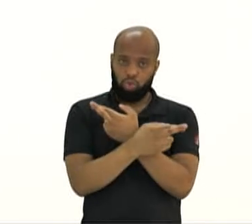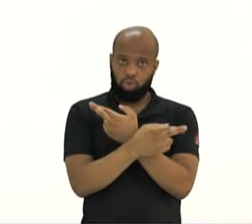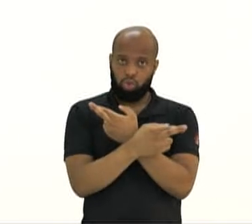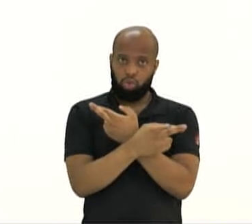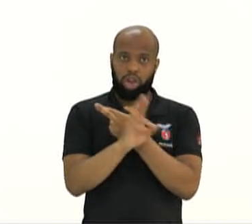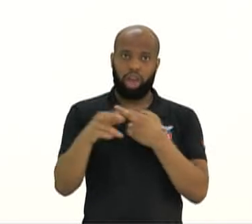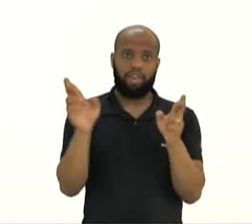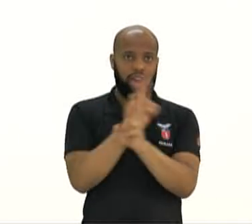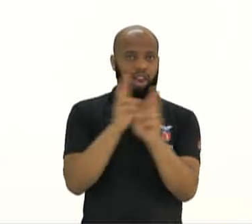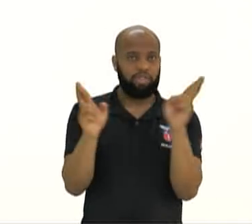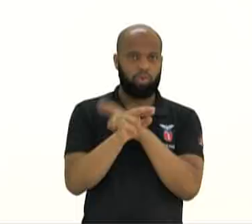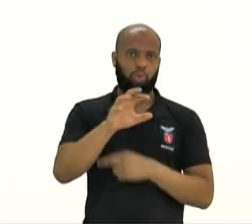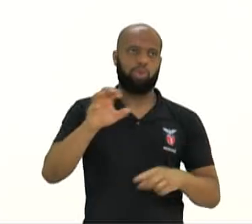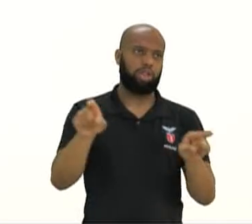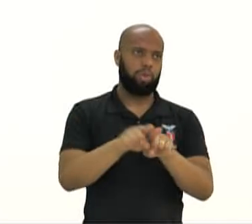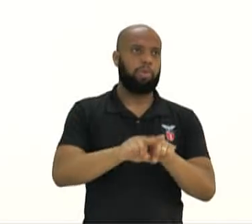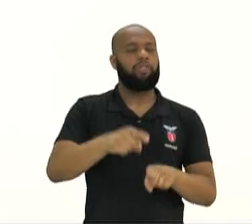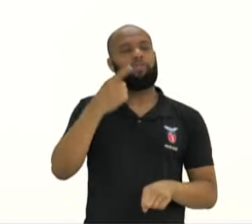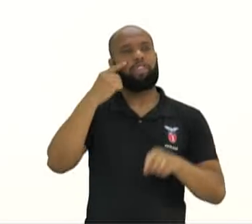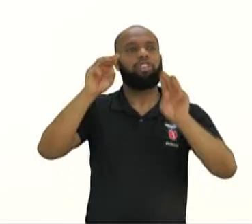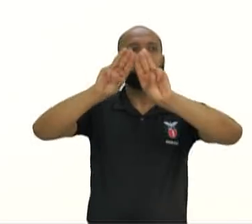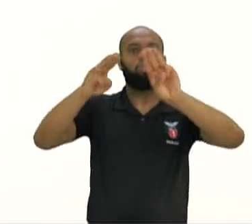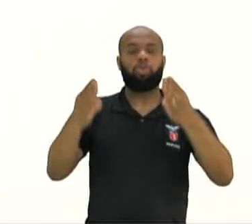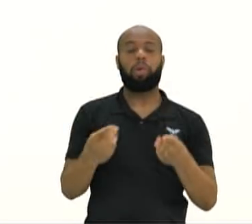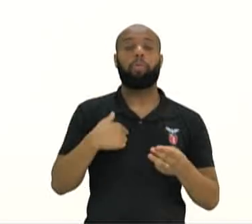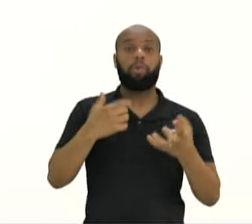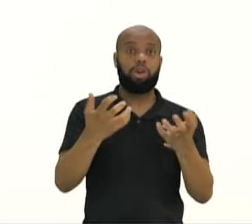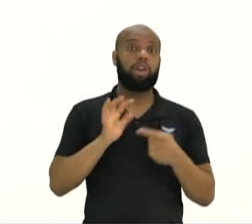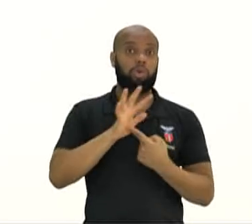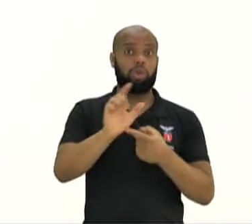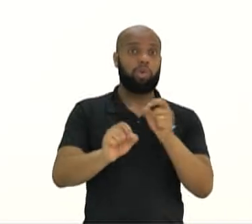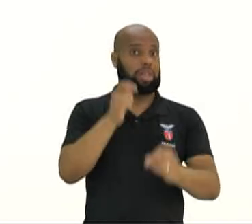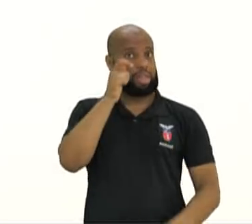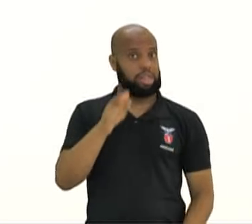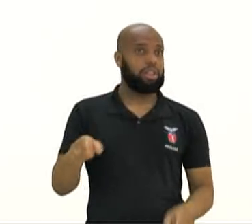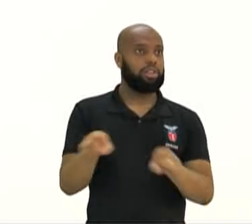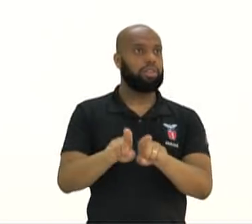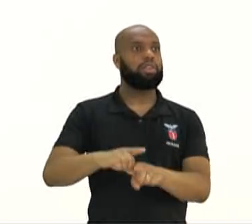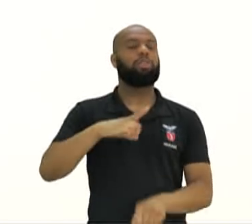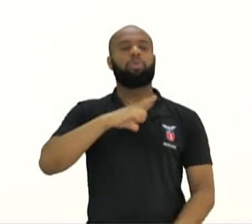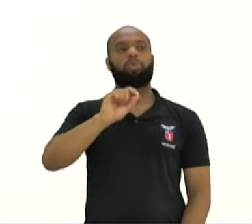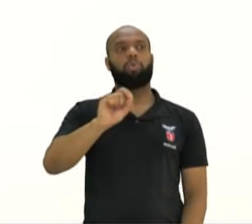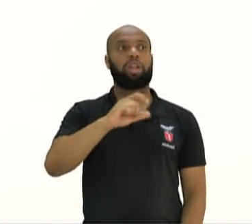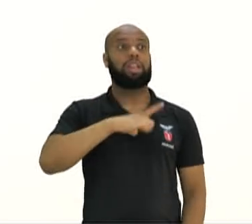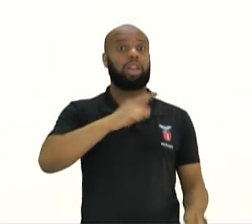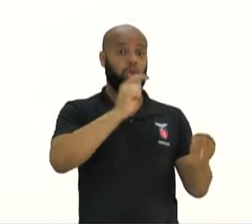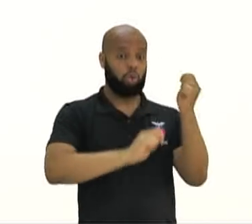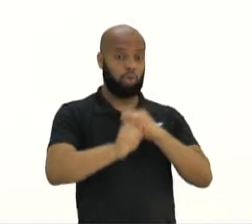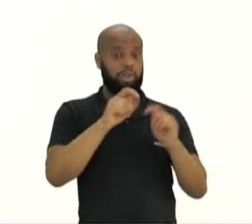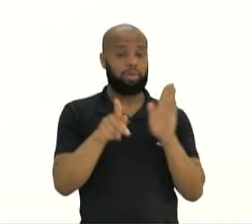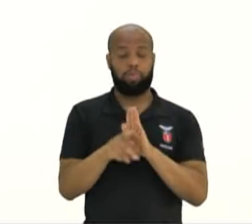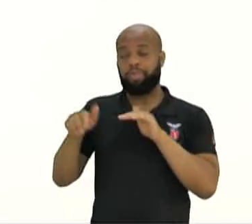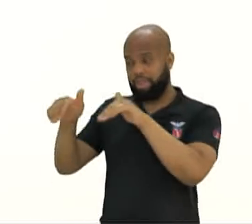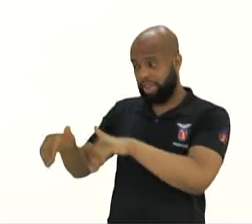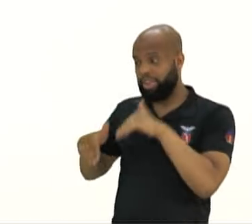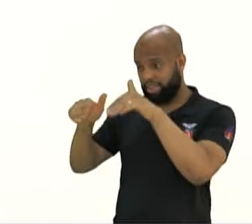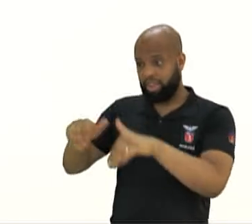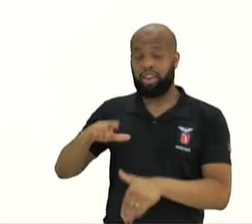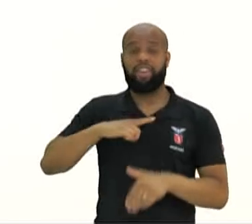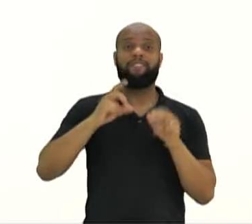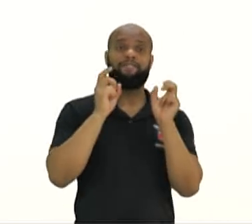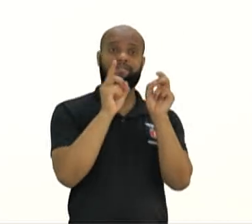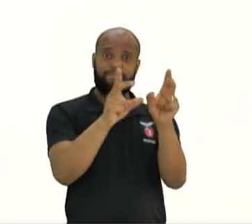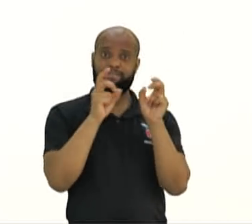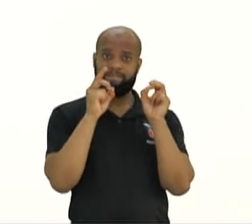Aqui esse mapa que eu quero mostrar para vocês aqui, que é interessante, que é a economia da Austrália, né? É a maior